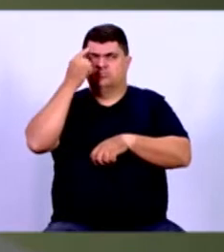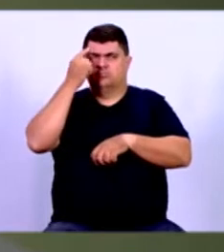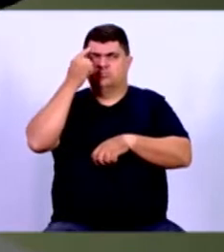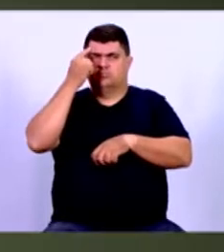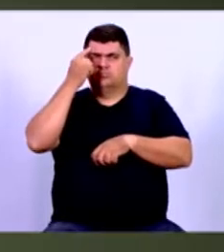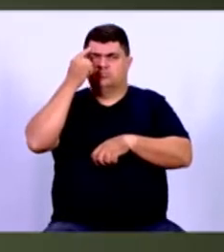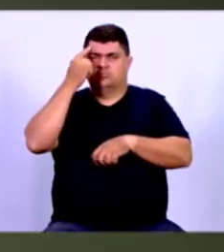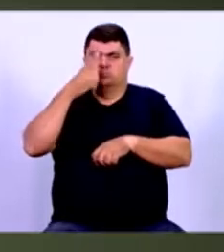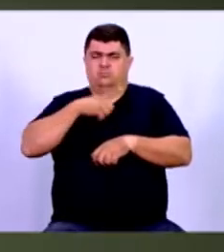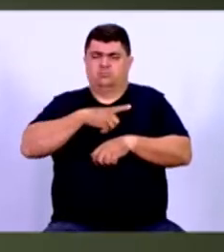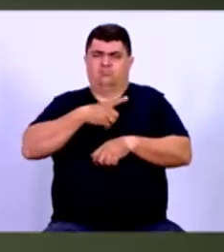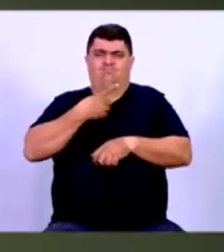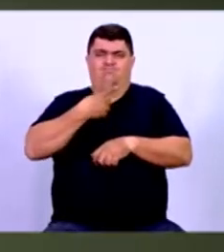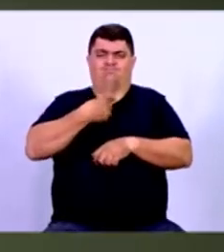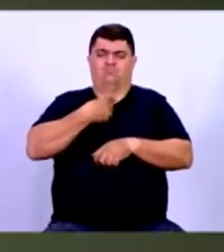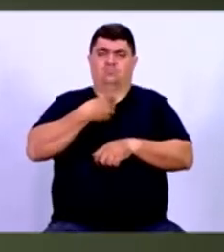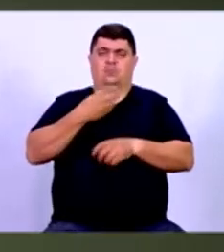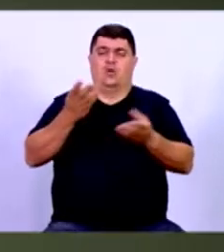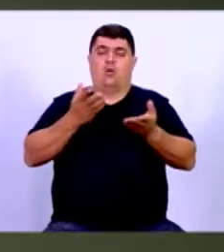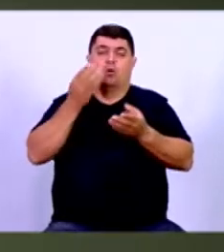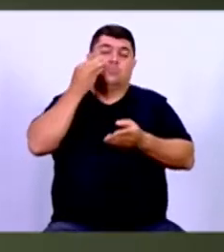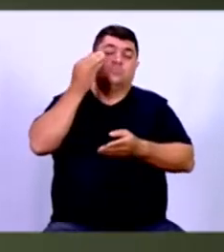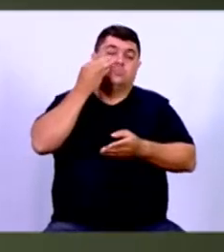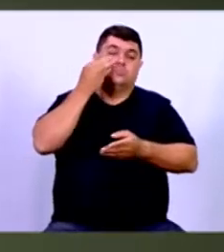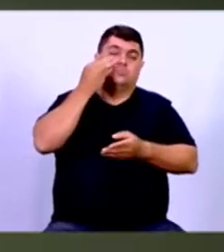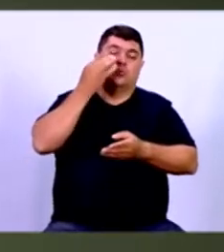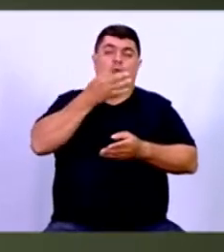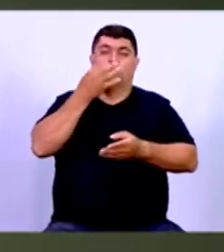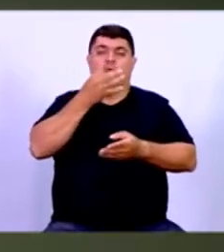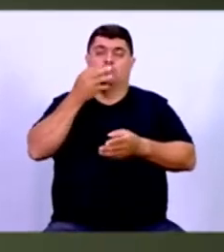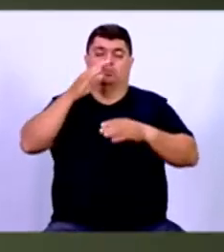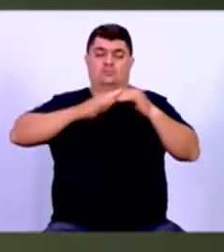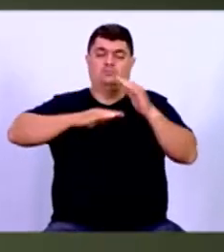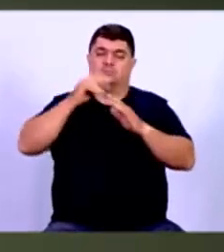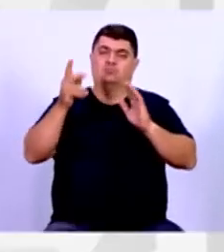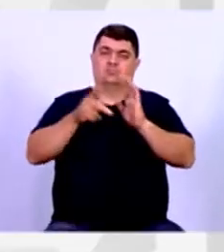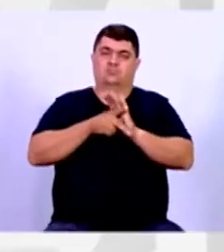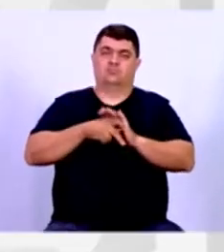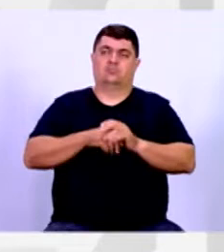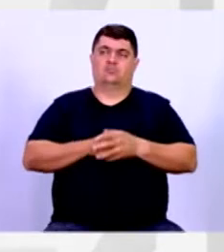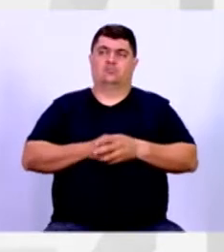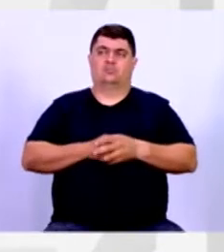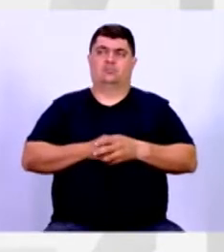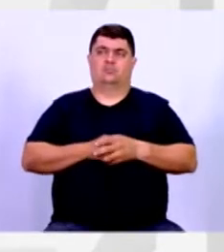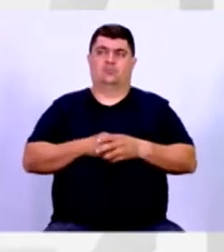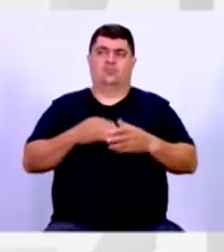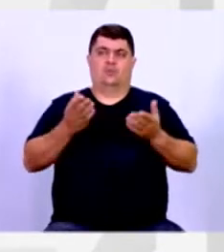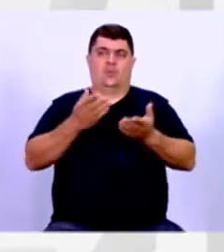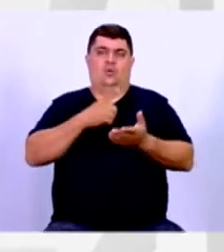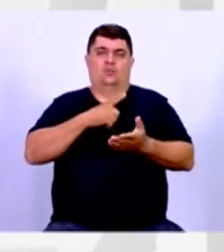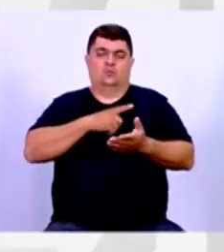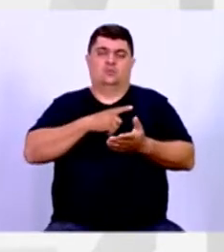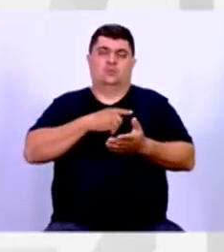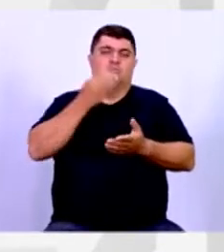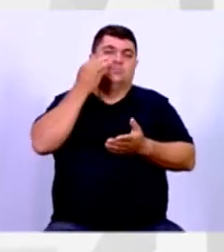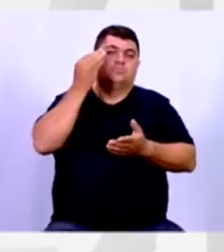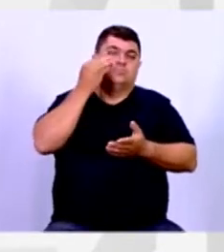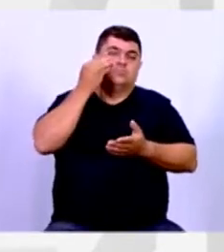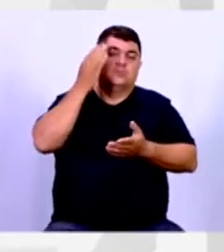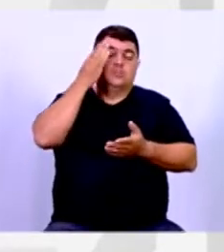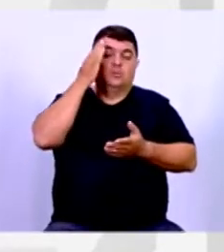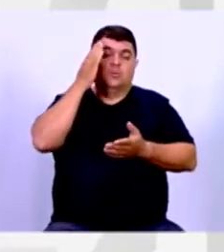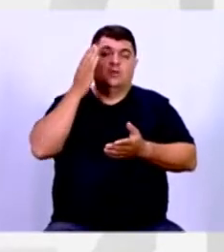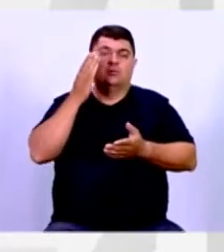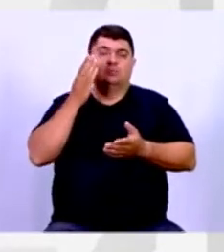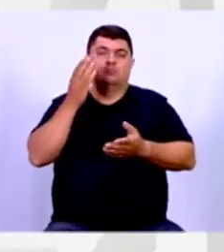vocação? Vamos acompanhar agora a opinião de uma profissional no assunto. Hoje já existe o teste vocacional, que é um teste que